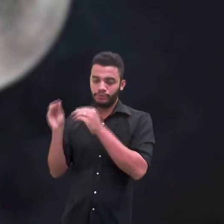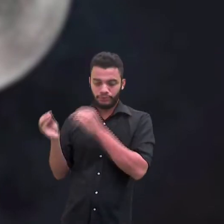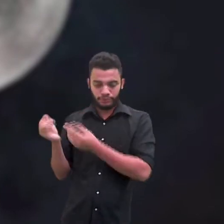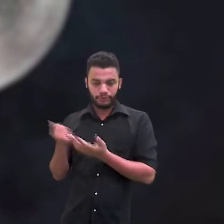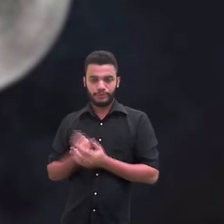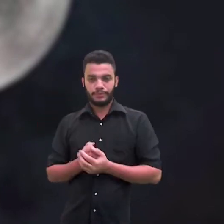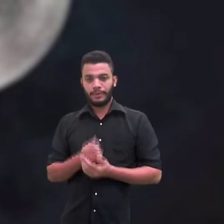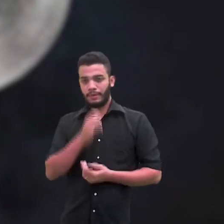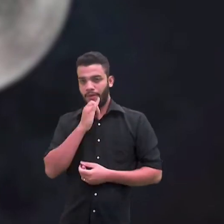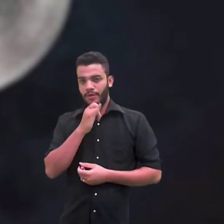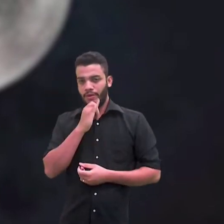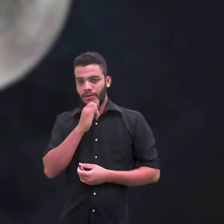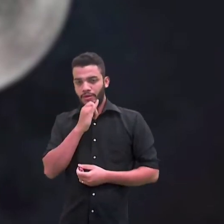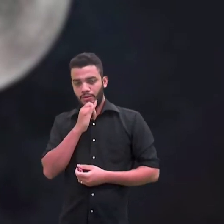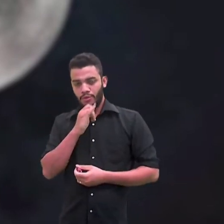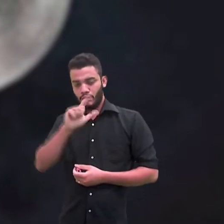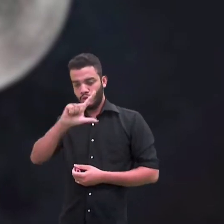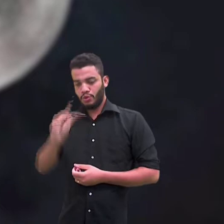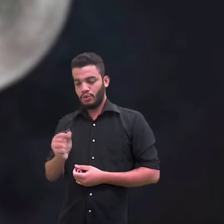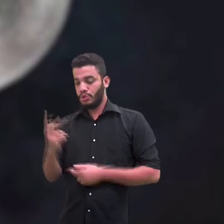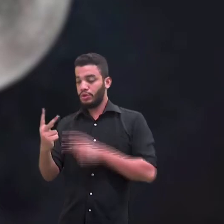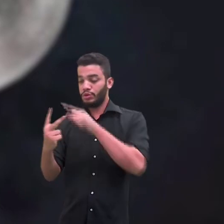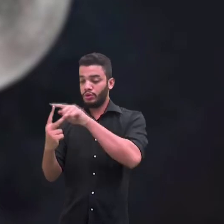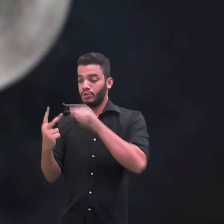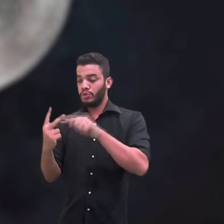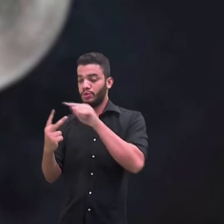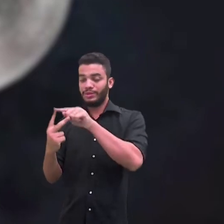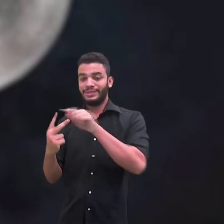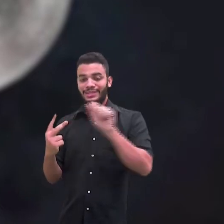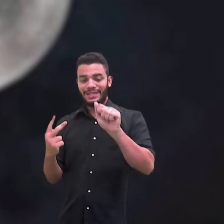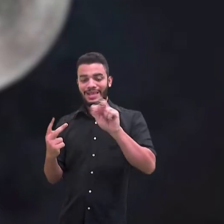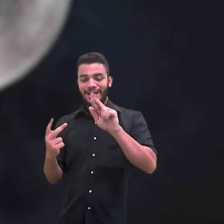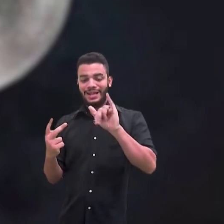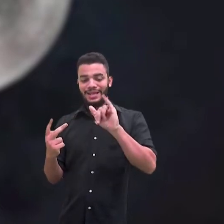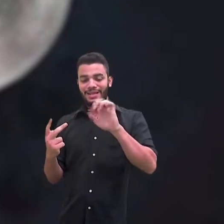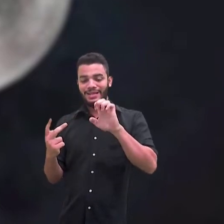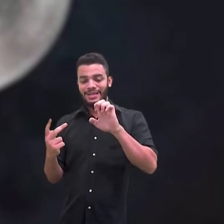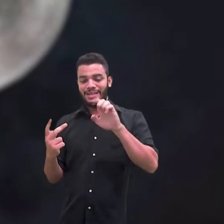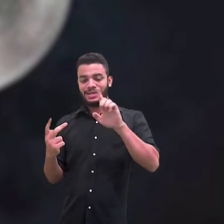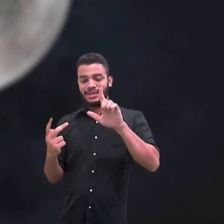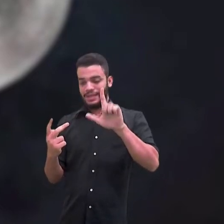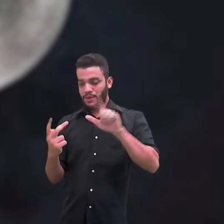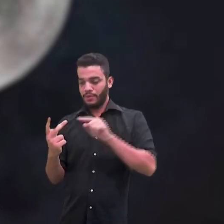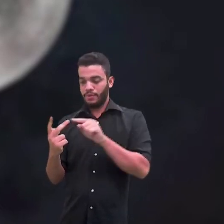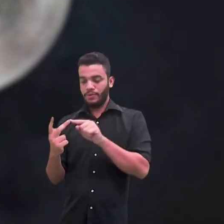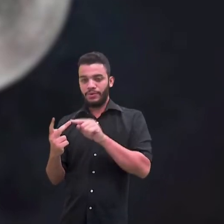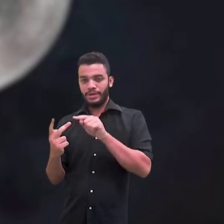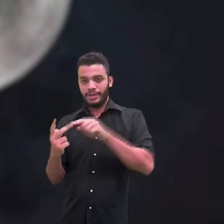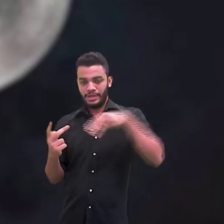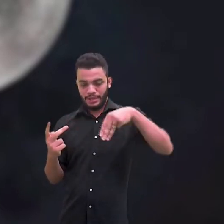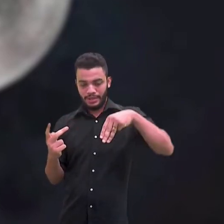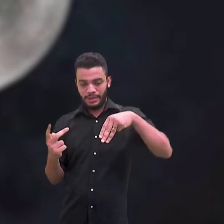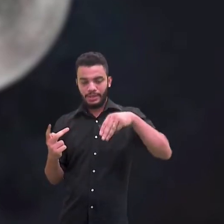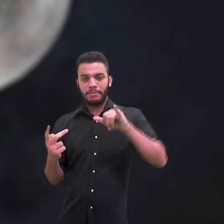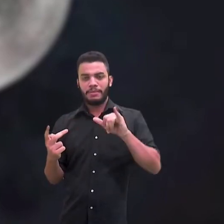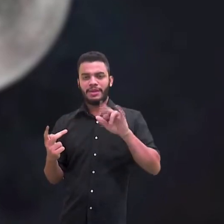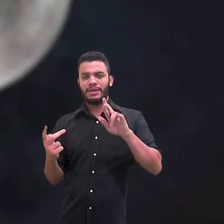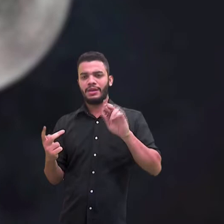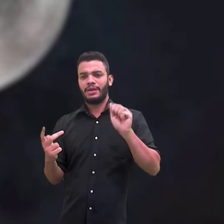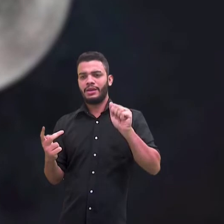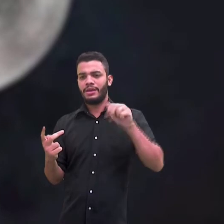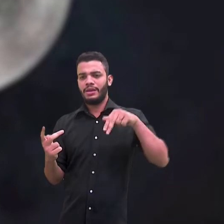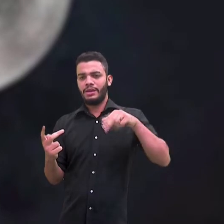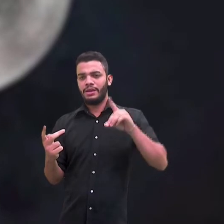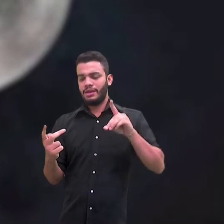e Miranda são as duas luas mais próximas de Urano. Miranda é a menor delas e possui uma superfície